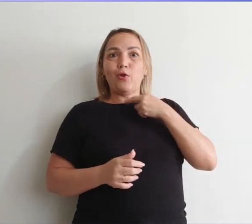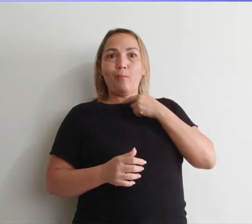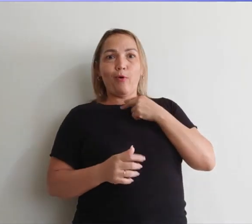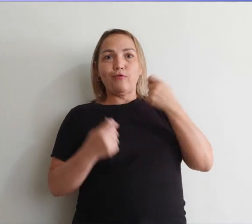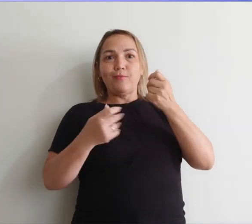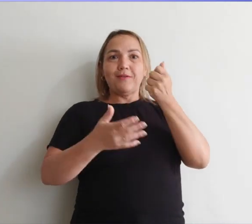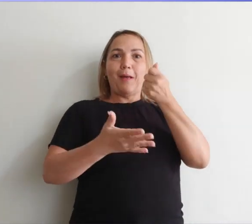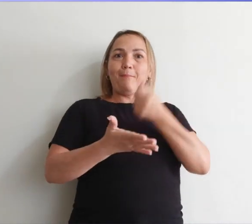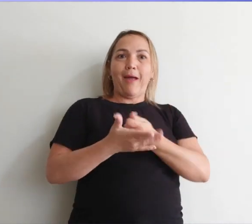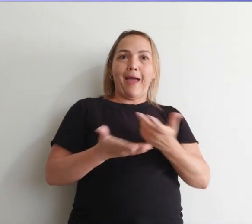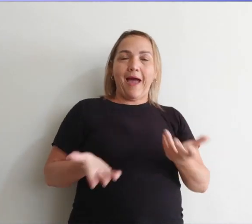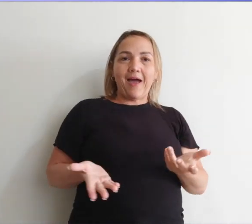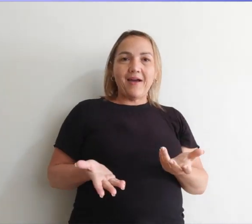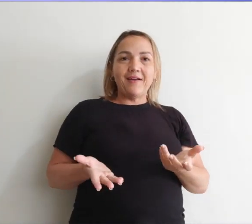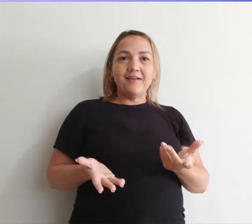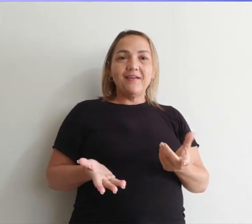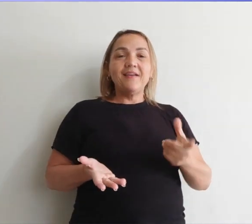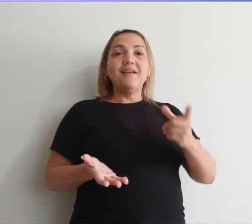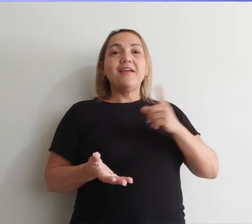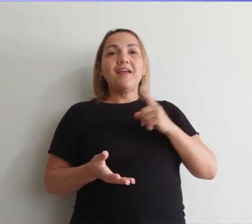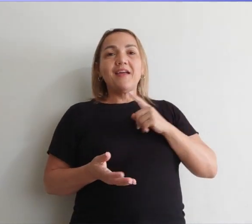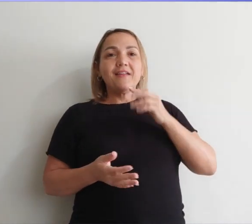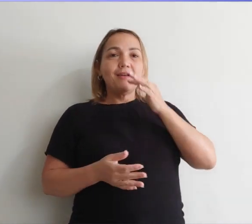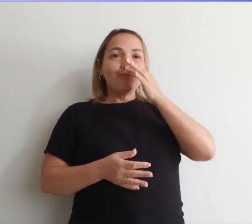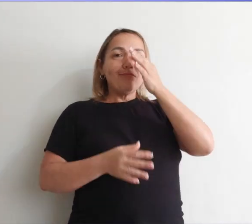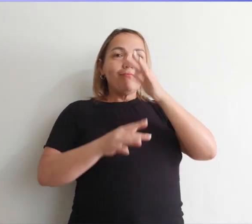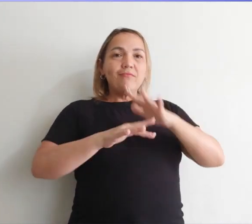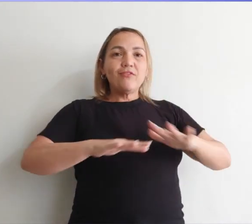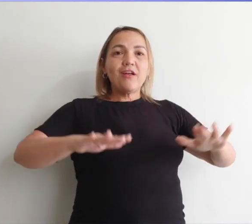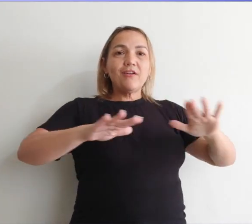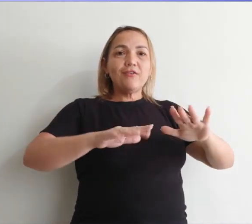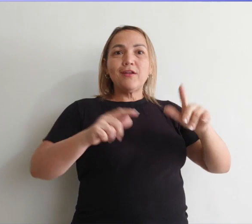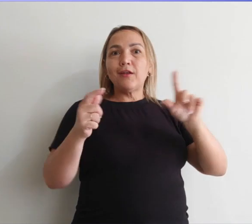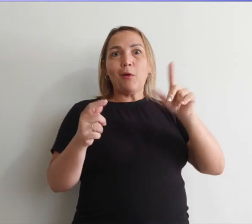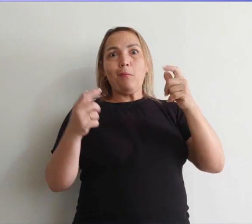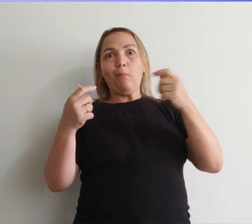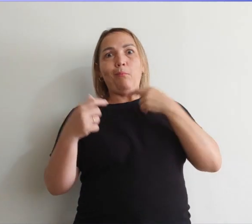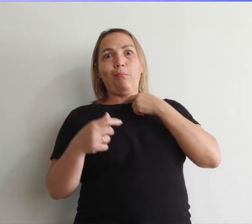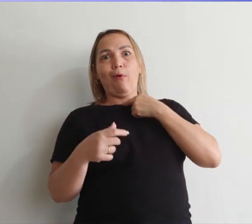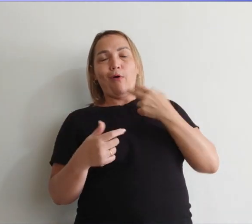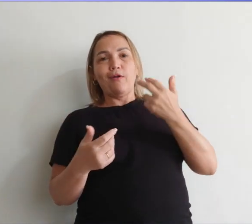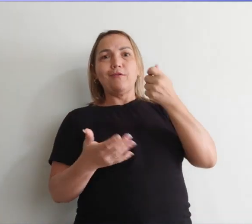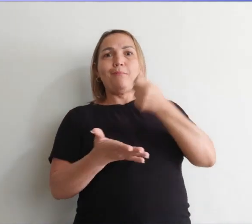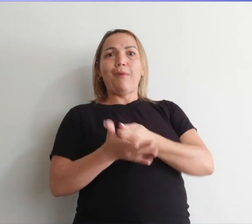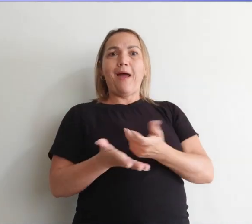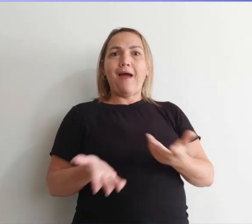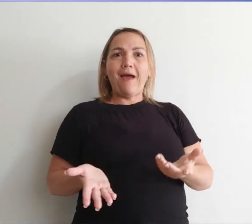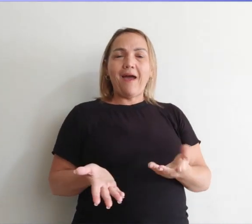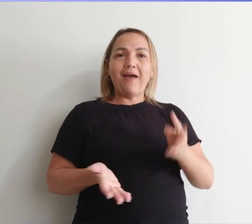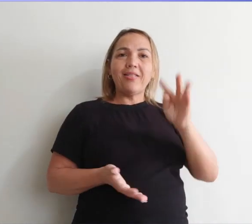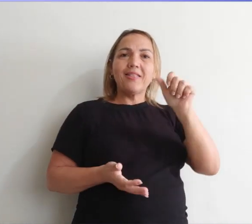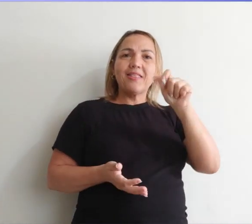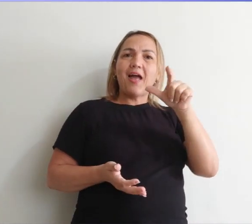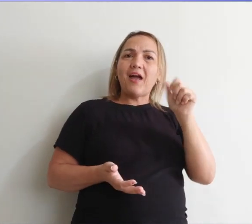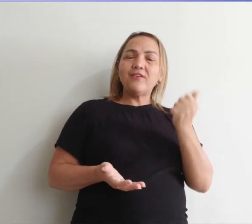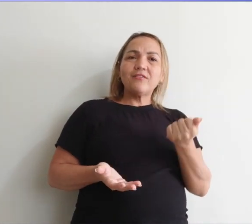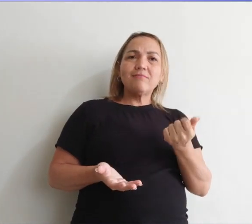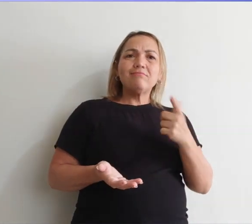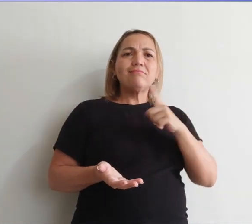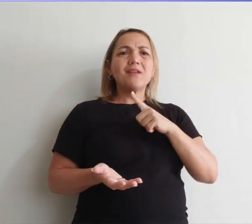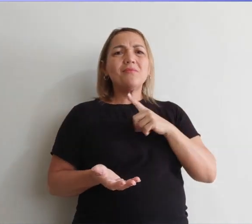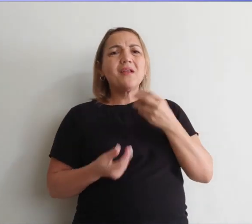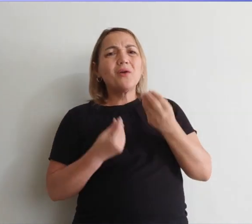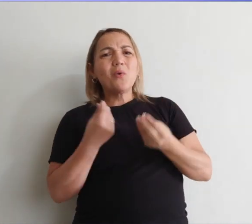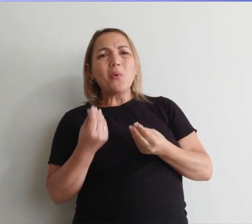pagar. Quer ter um jardim em casa. Não, agora não pode, você tem que pagar uma taxa. Então, assim, existe uma